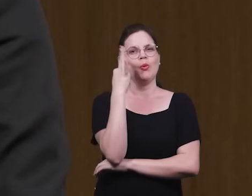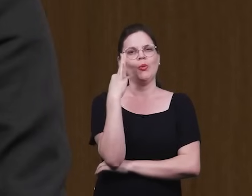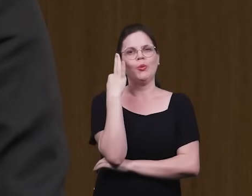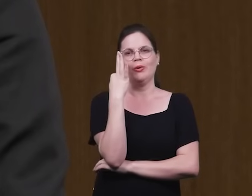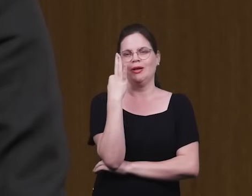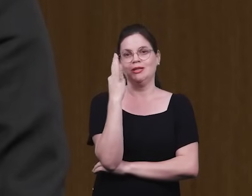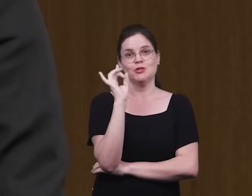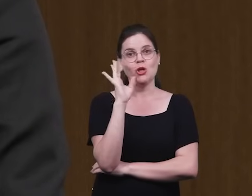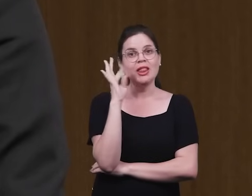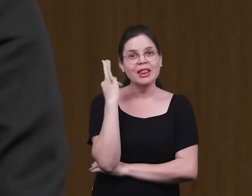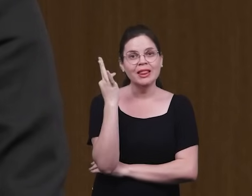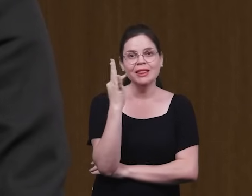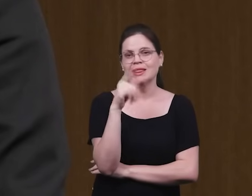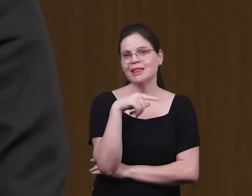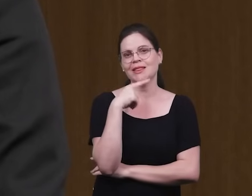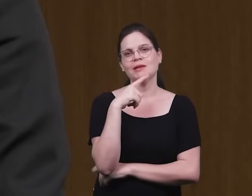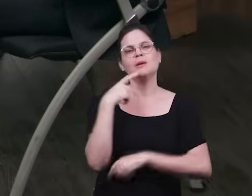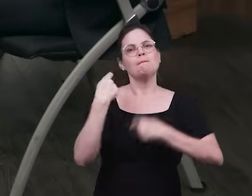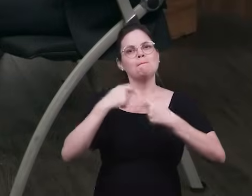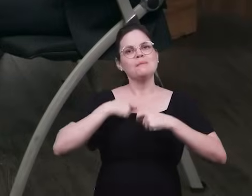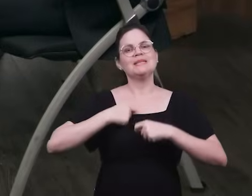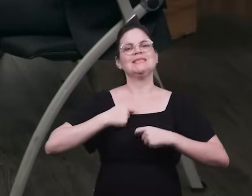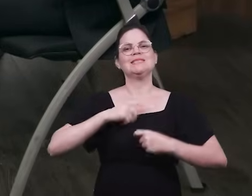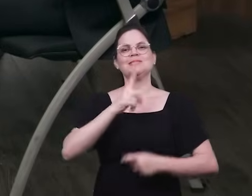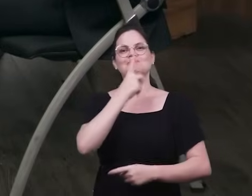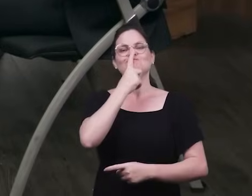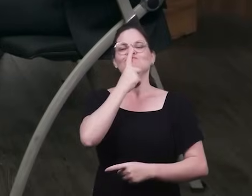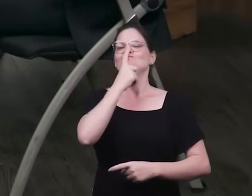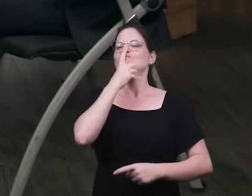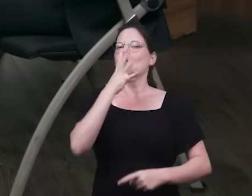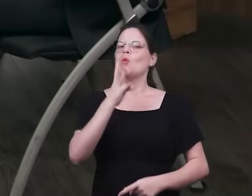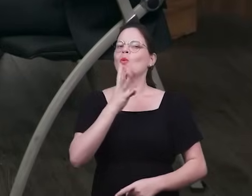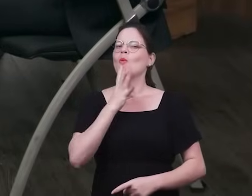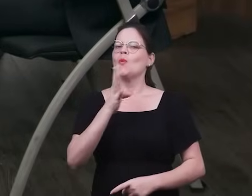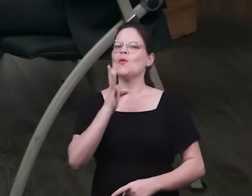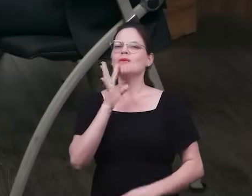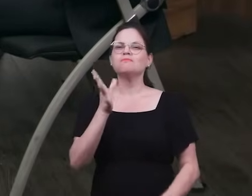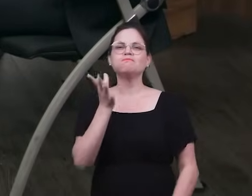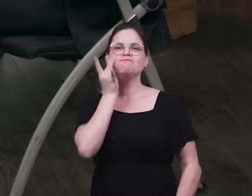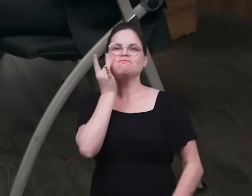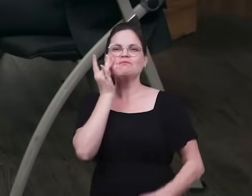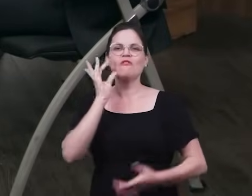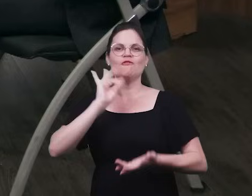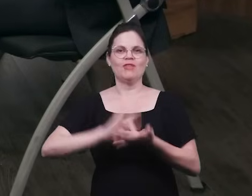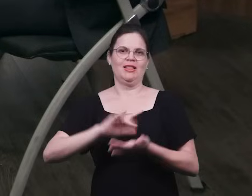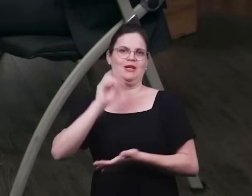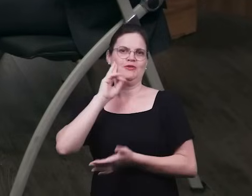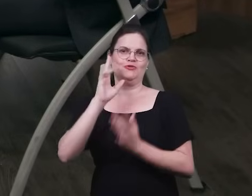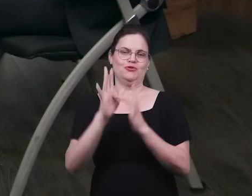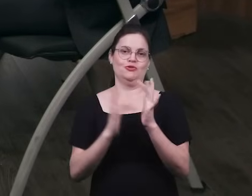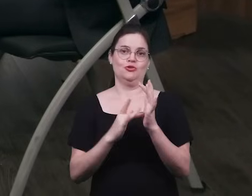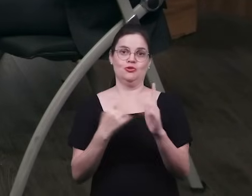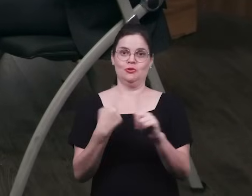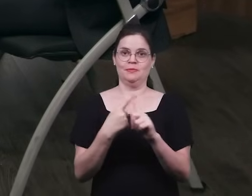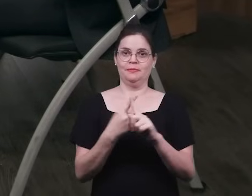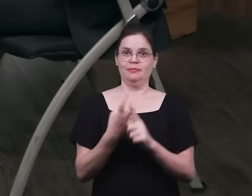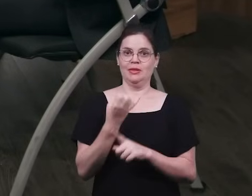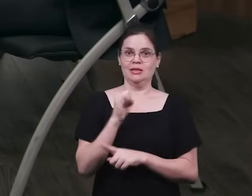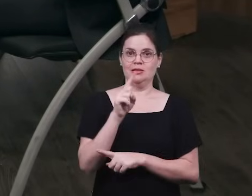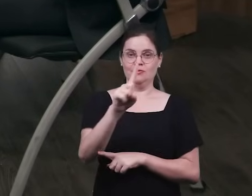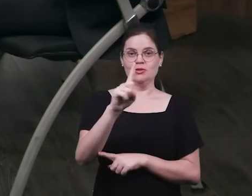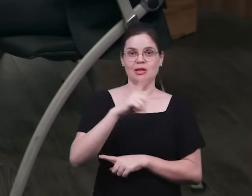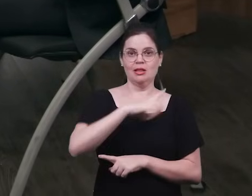um encontro verdadeiro com ele até porque como está aqui na palavra quem é nascido do espírito é